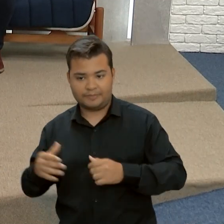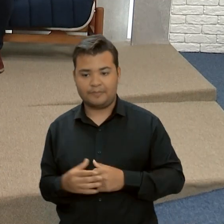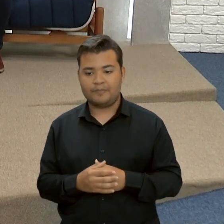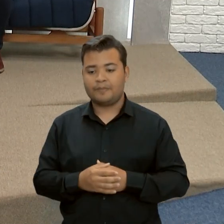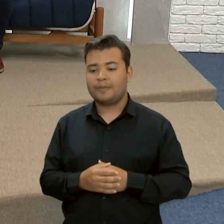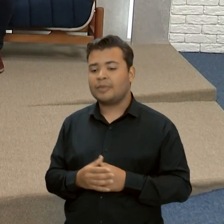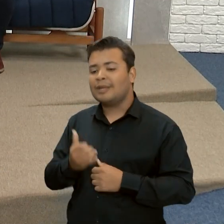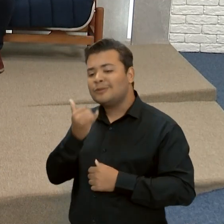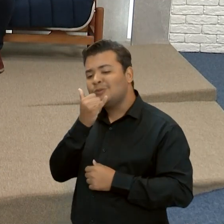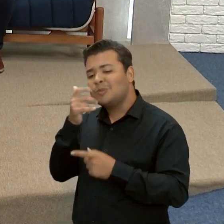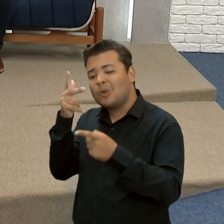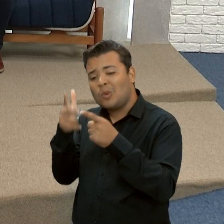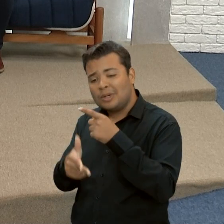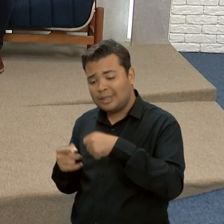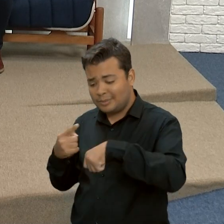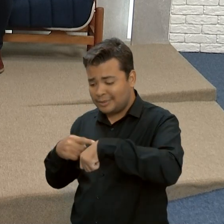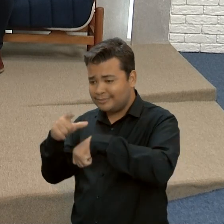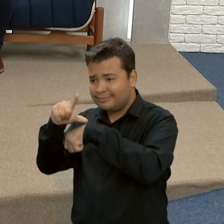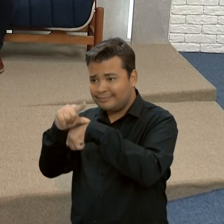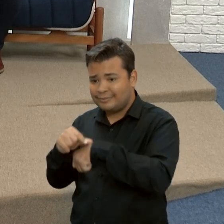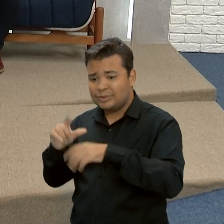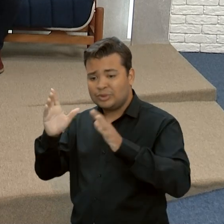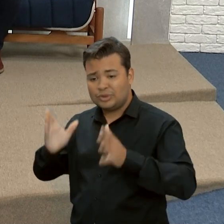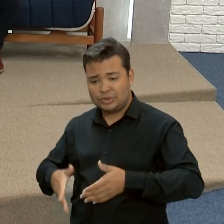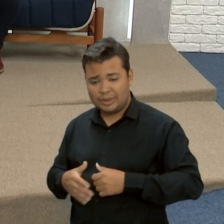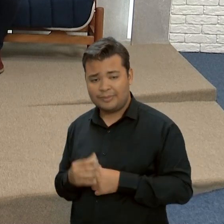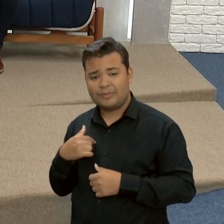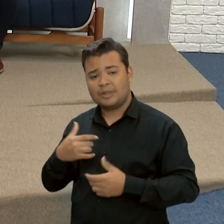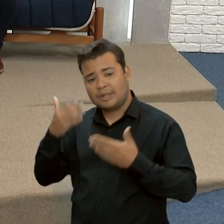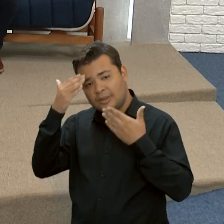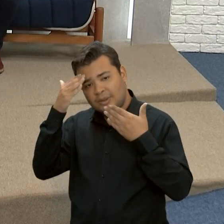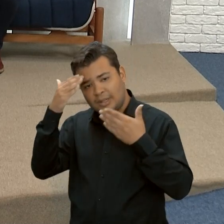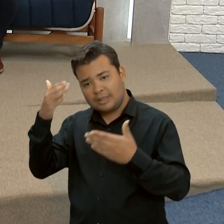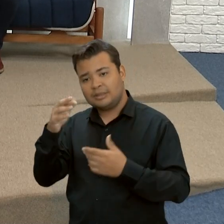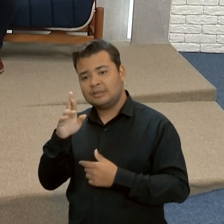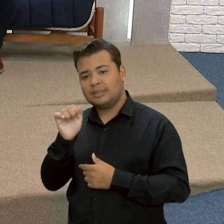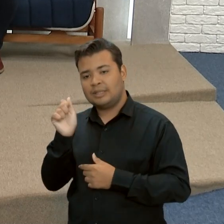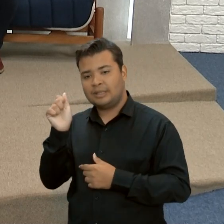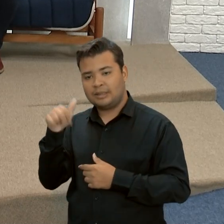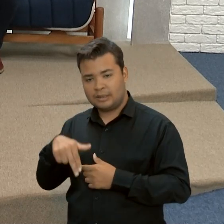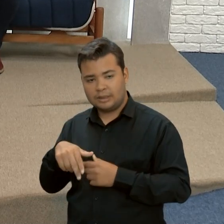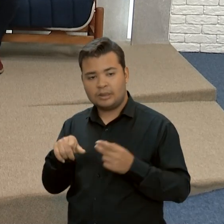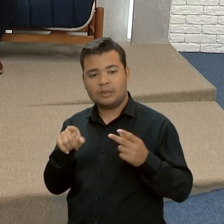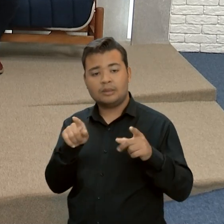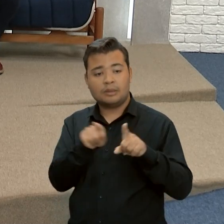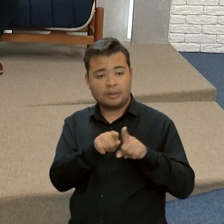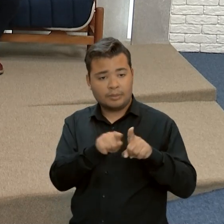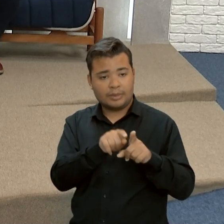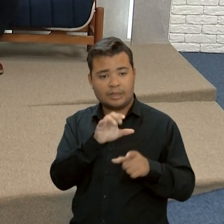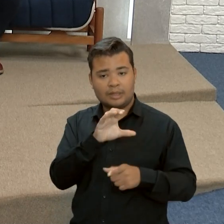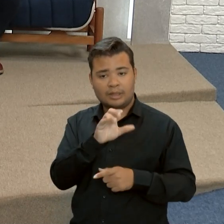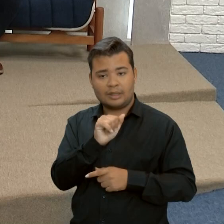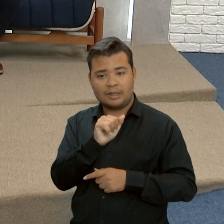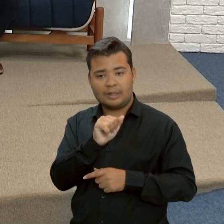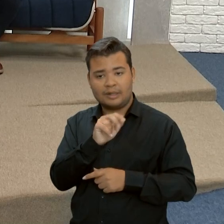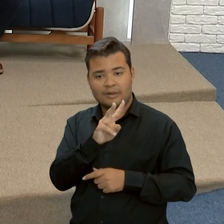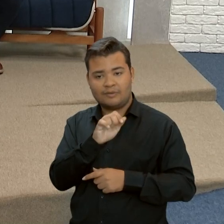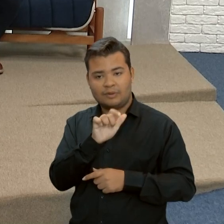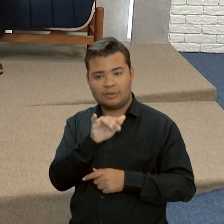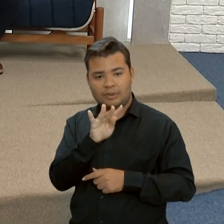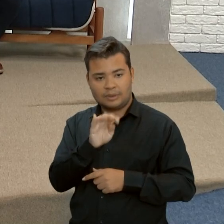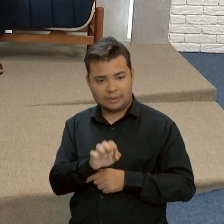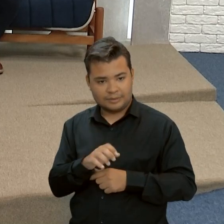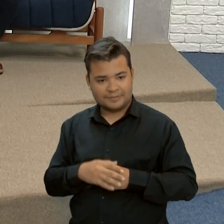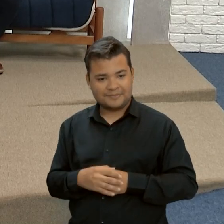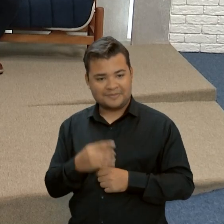obrigado, desculpa te cortar. Tá ótimo. Quero agradecer aqui o Renan, agradecer também o Cavalcante que está aqui com a gente. Antes de ir embora, inclusive, ressaltando